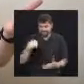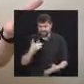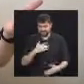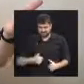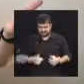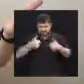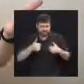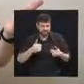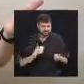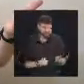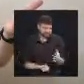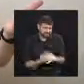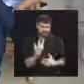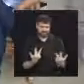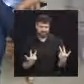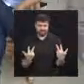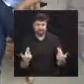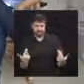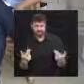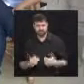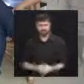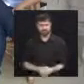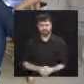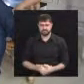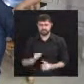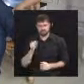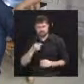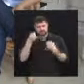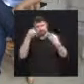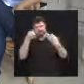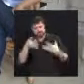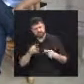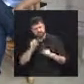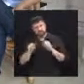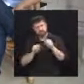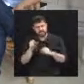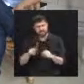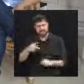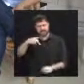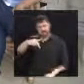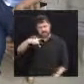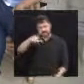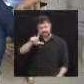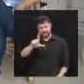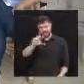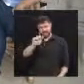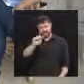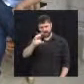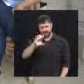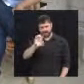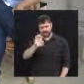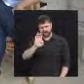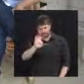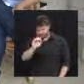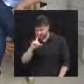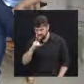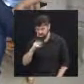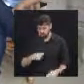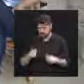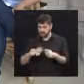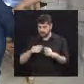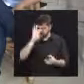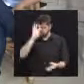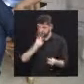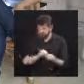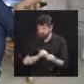que você deseja comprovar. Aí que o senhor explicou o que é o placebo, a medicina integrativa não é um método